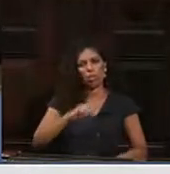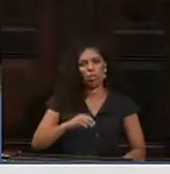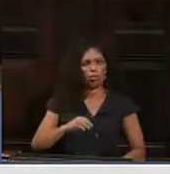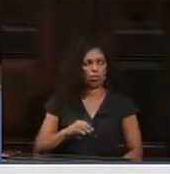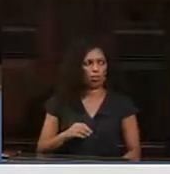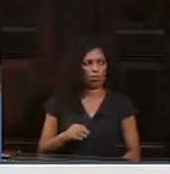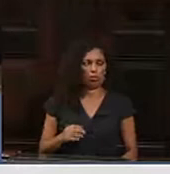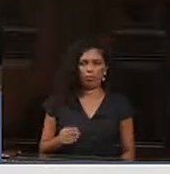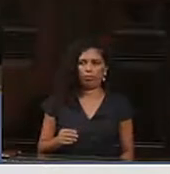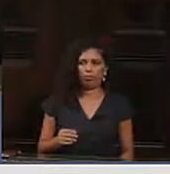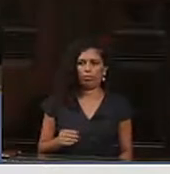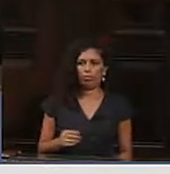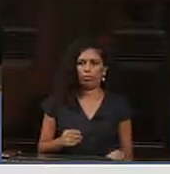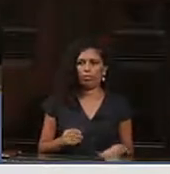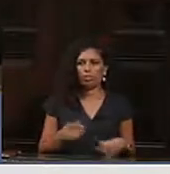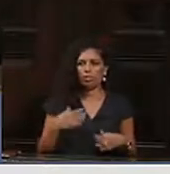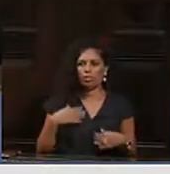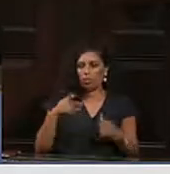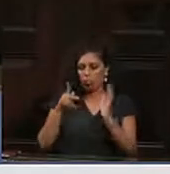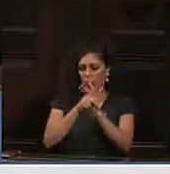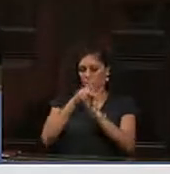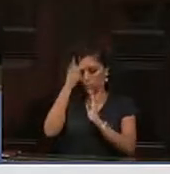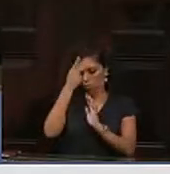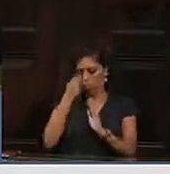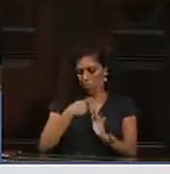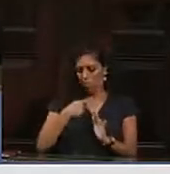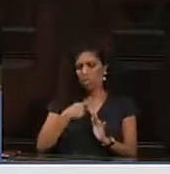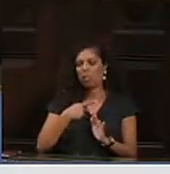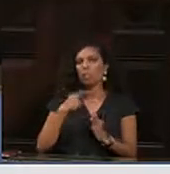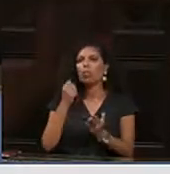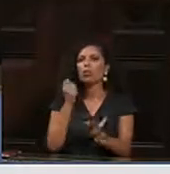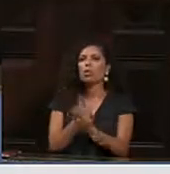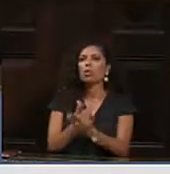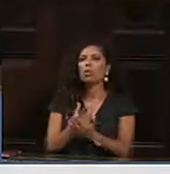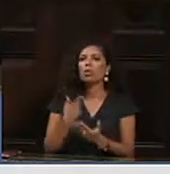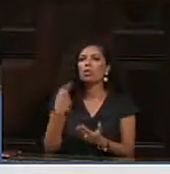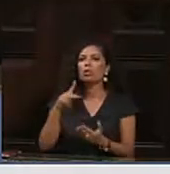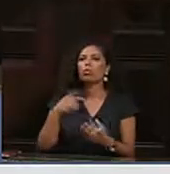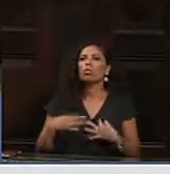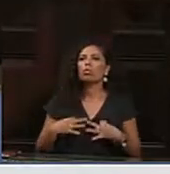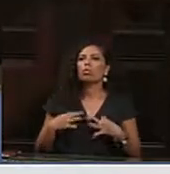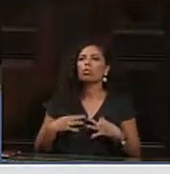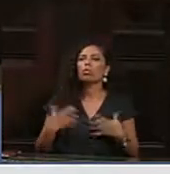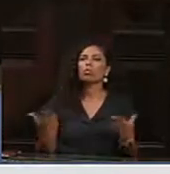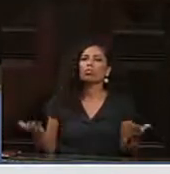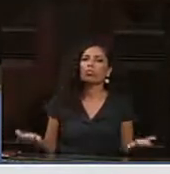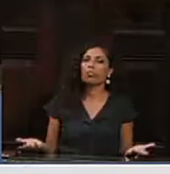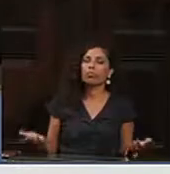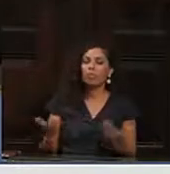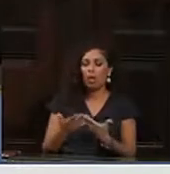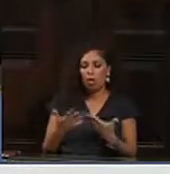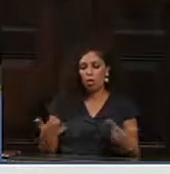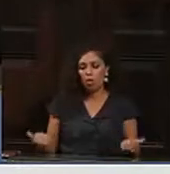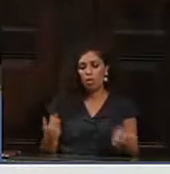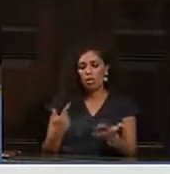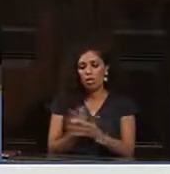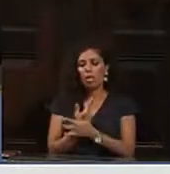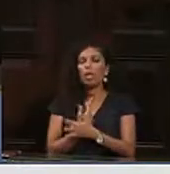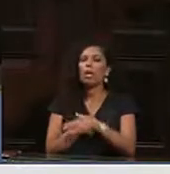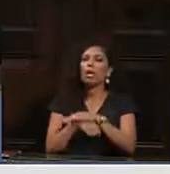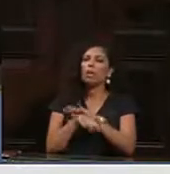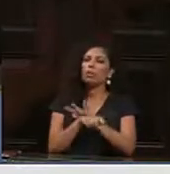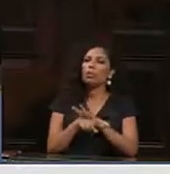parte. E aí, o policial militar, com certeza, ele é reprimido dentro dos